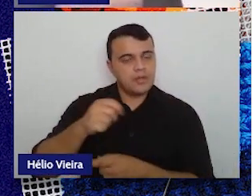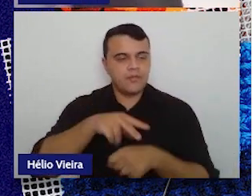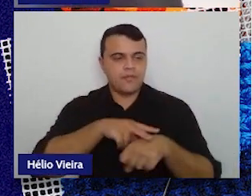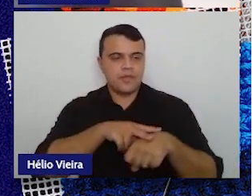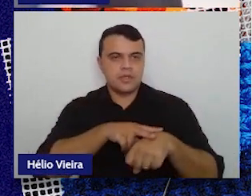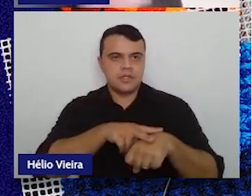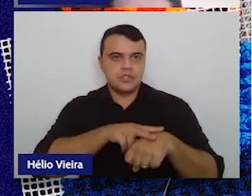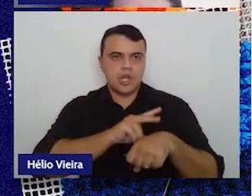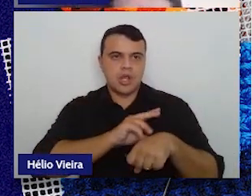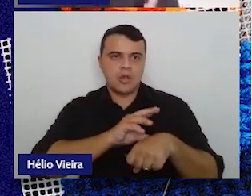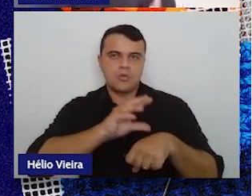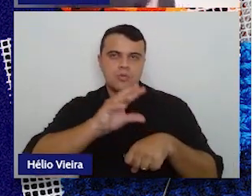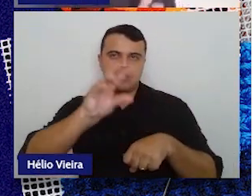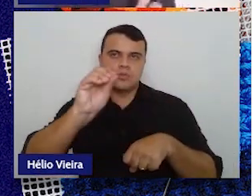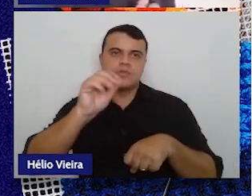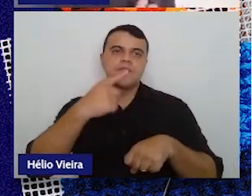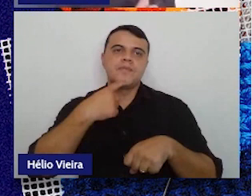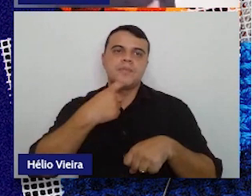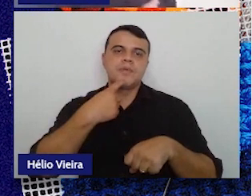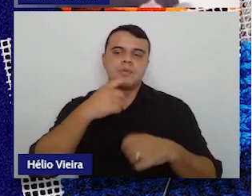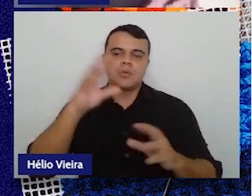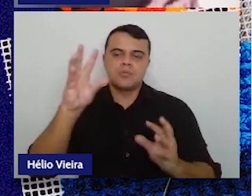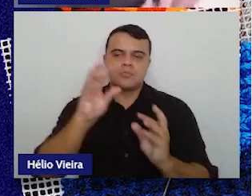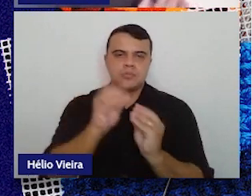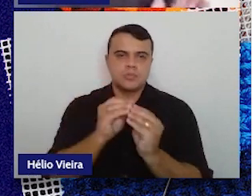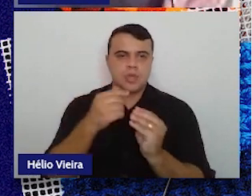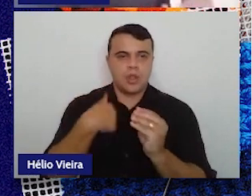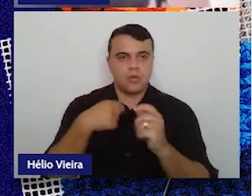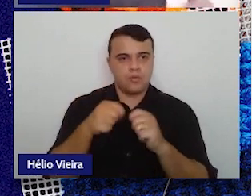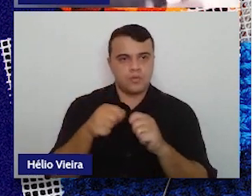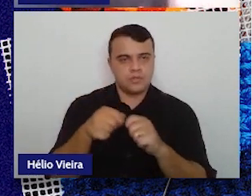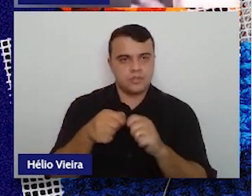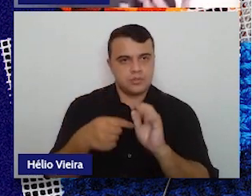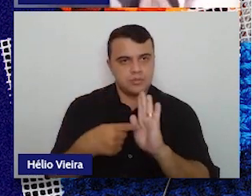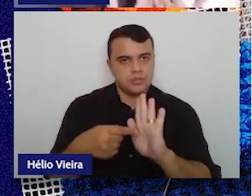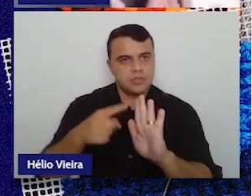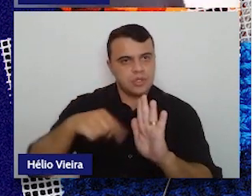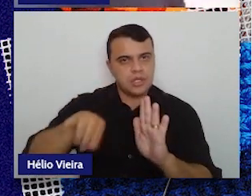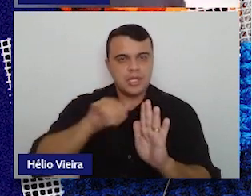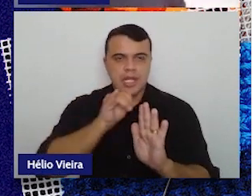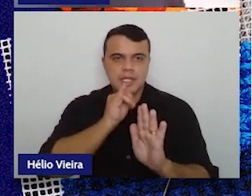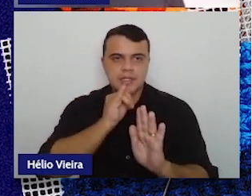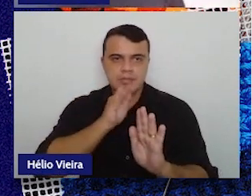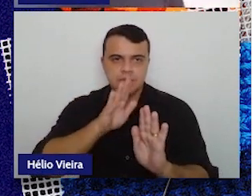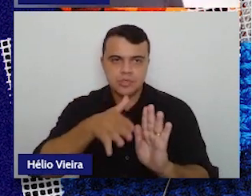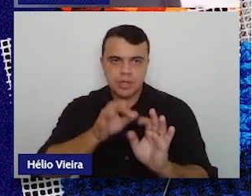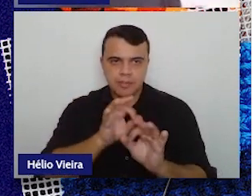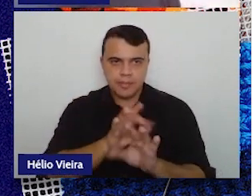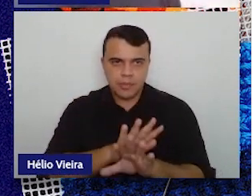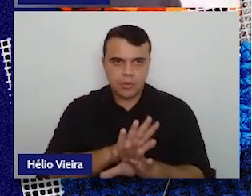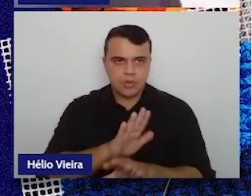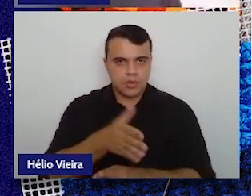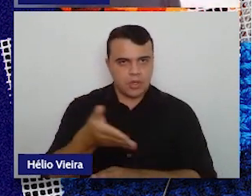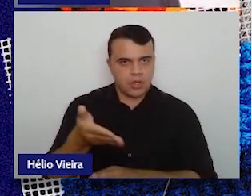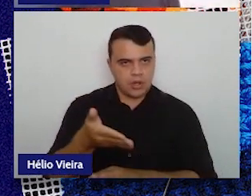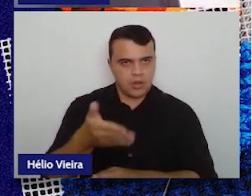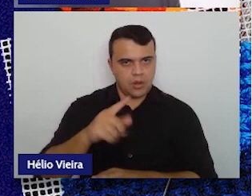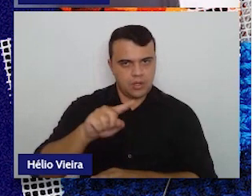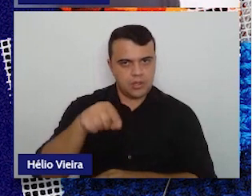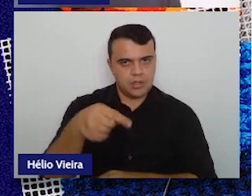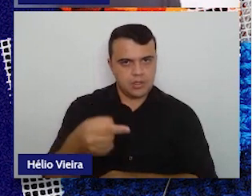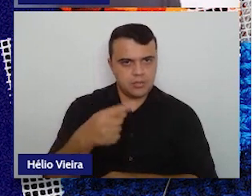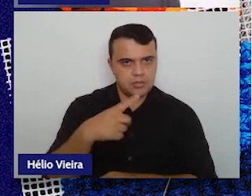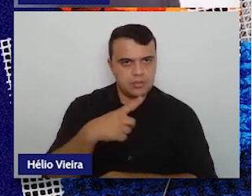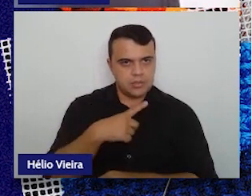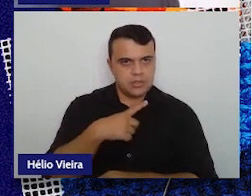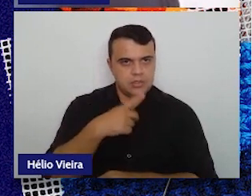é o oposto do vermelho. Eu vou mostrar alguns exemplos já prontos, depois que eu